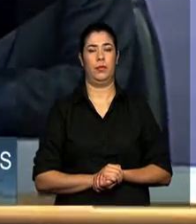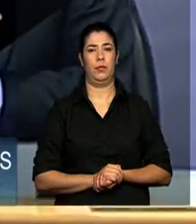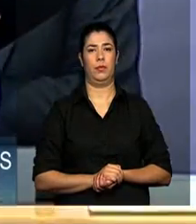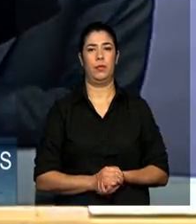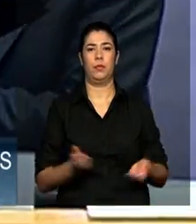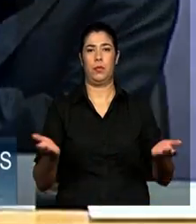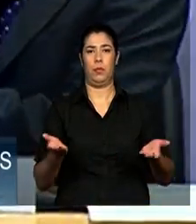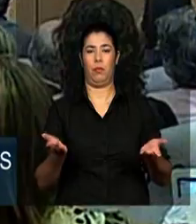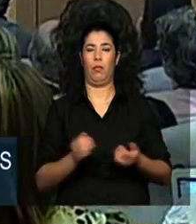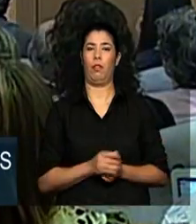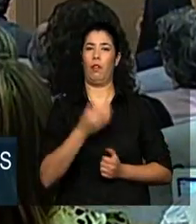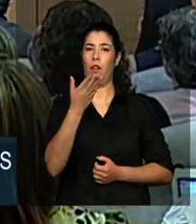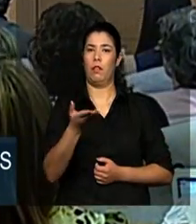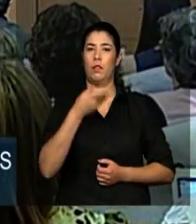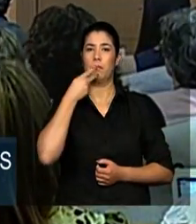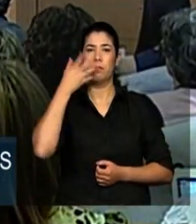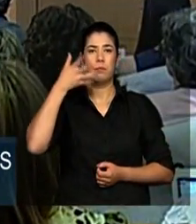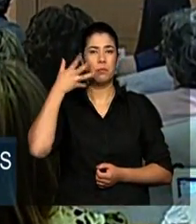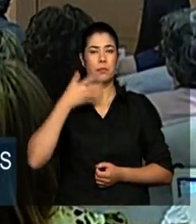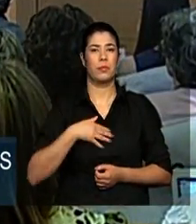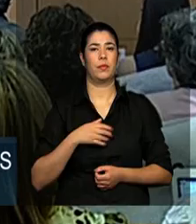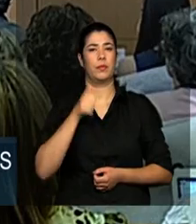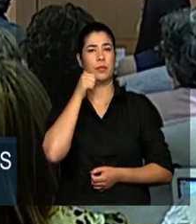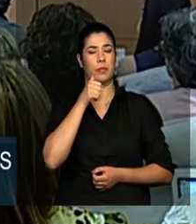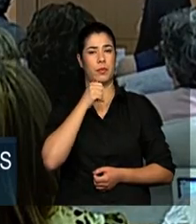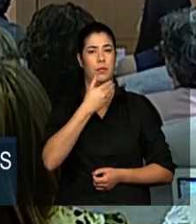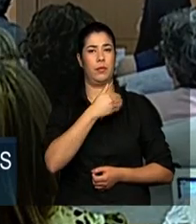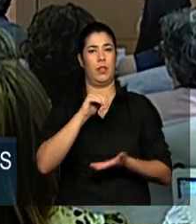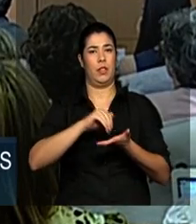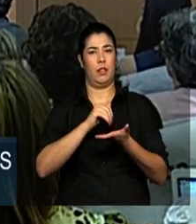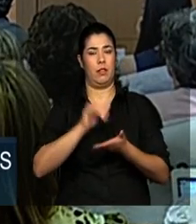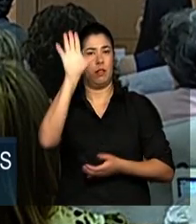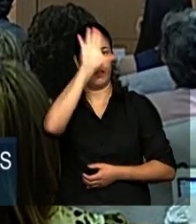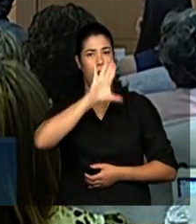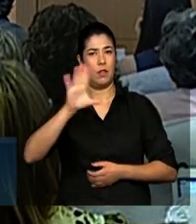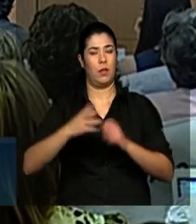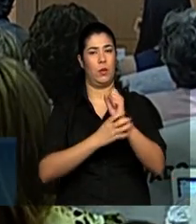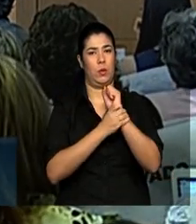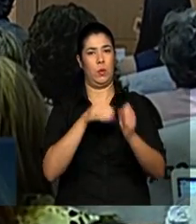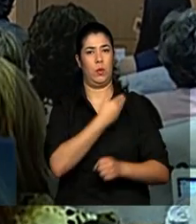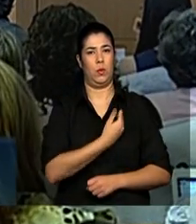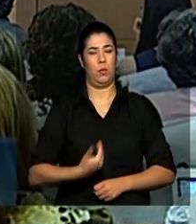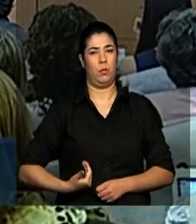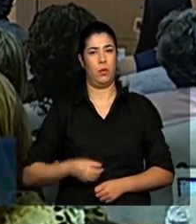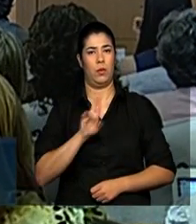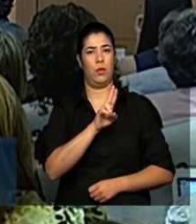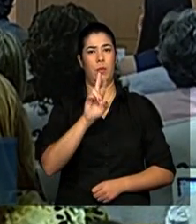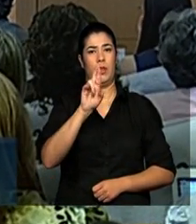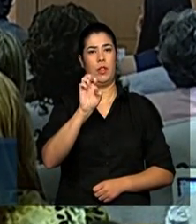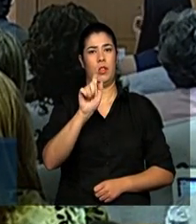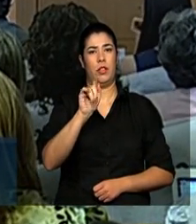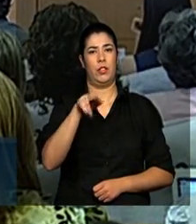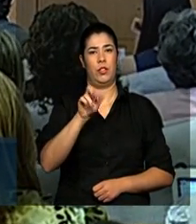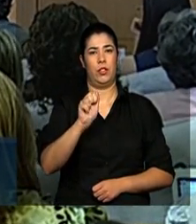Fará uso da palavra a senhora Secretária Nacional de Segurança Pública, Regina Mick.